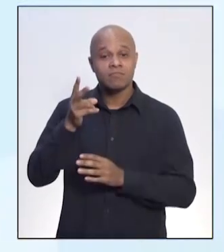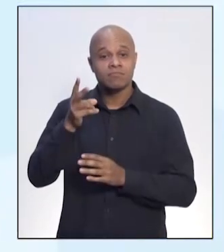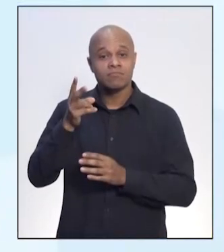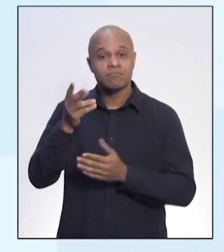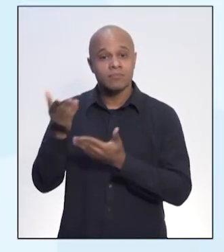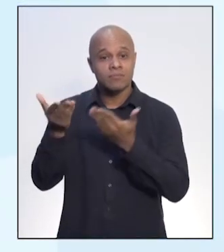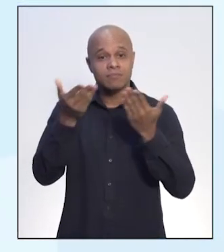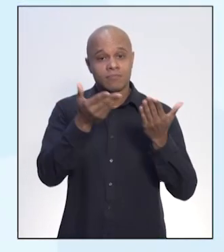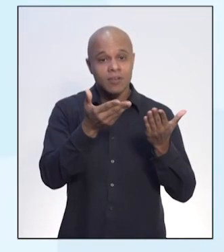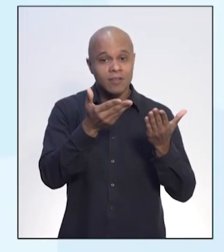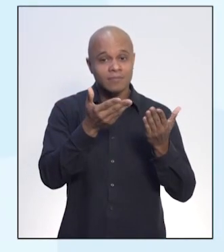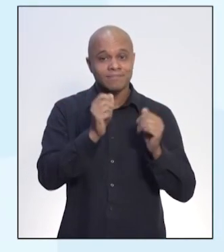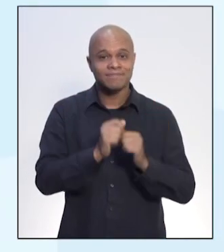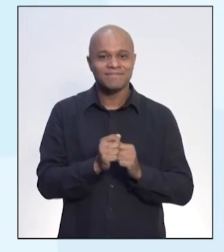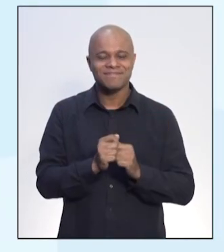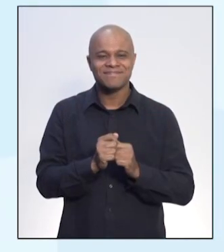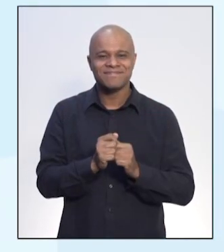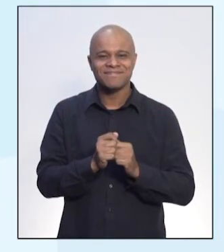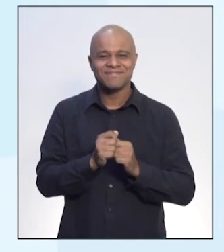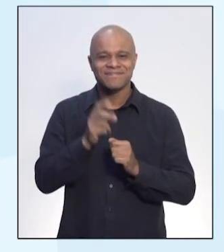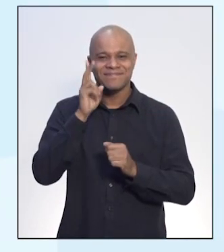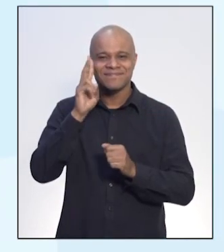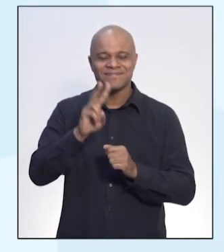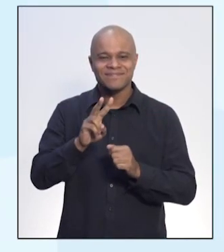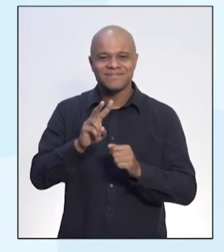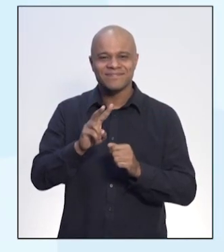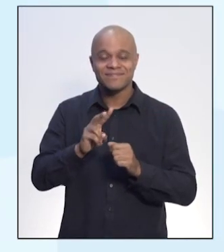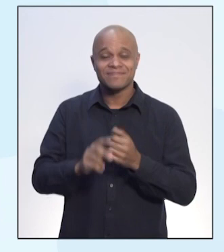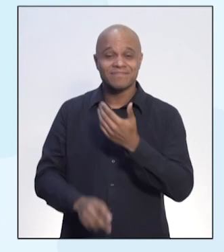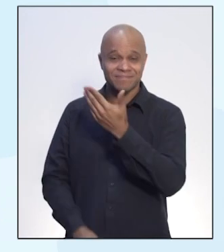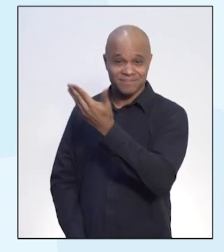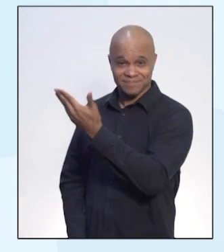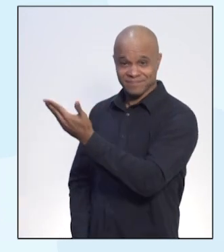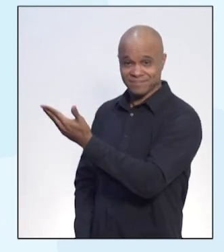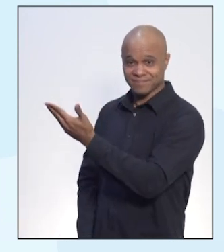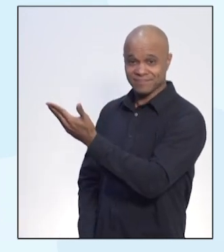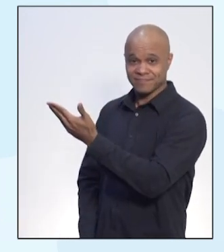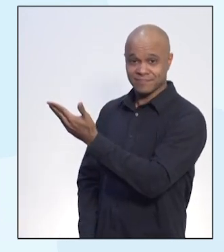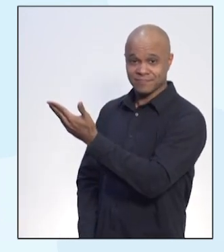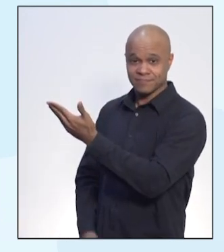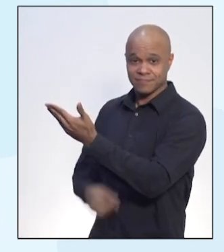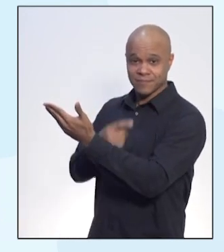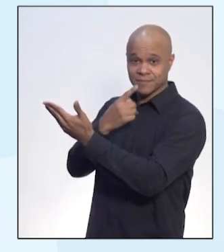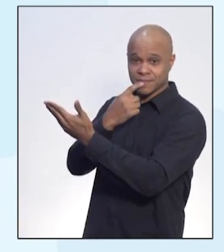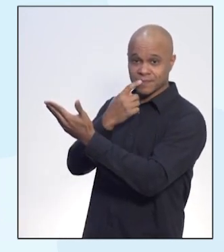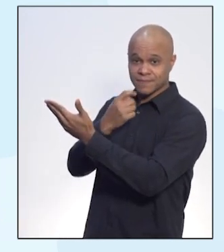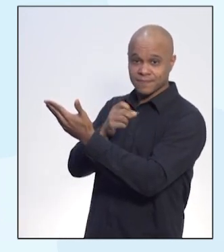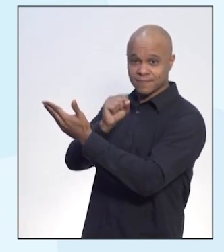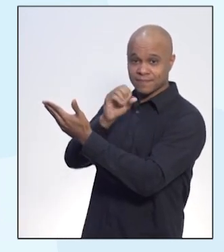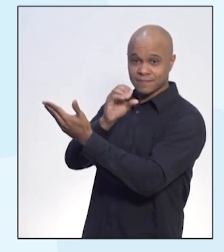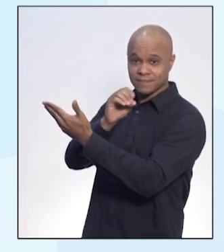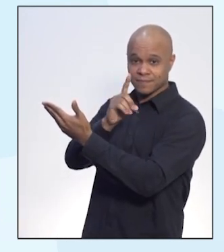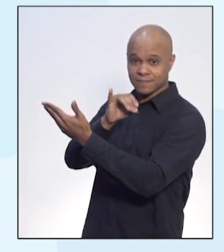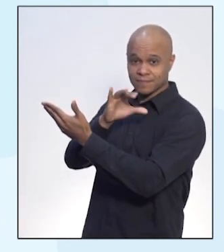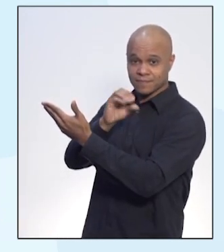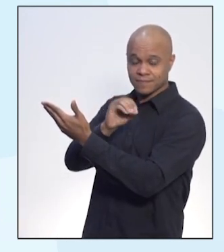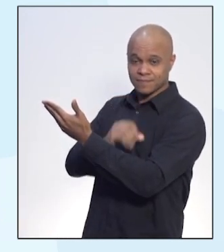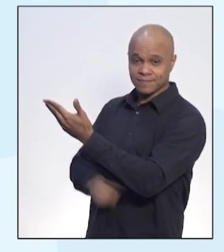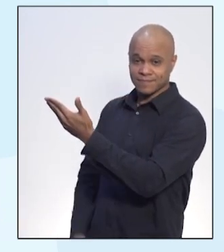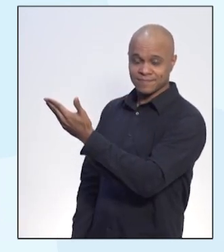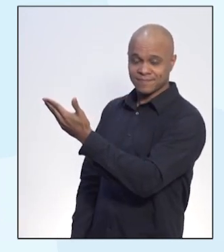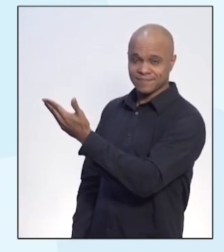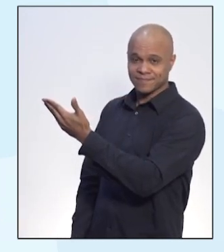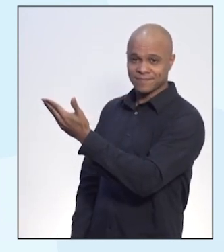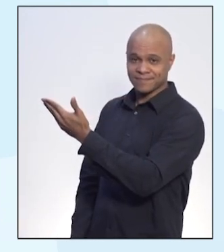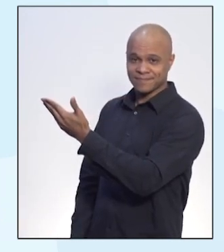vocês, né? Vou colocar na tela, por gentileza. Que eu tenho lá, ó, o sódio que está em vermelhinho, né? Circulado em vermelho do lado esquerdo da